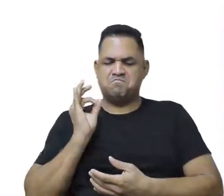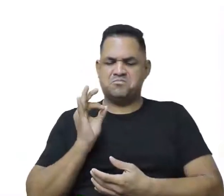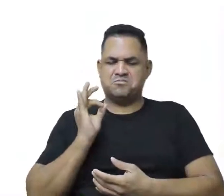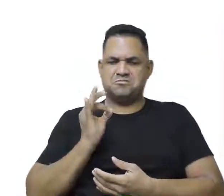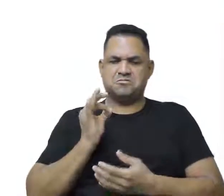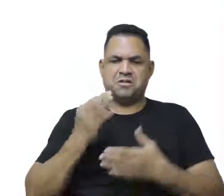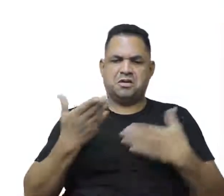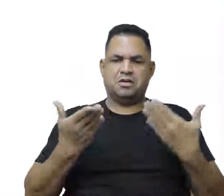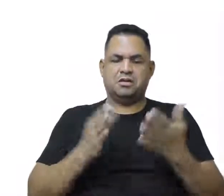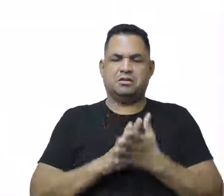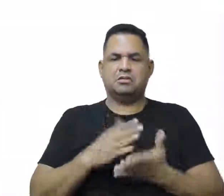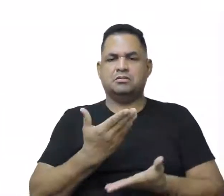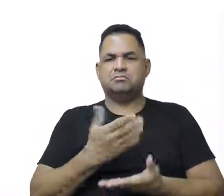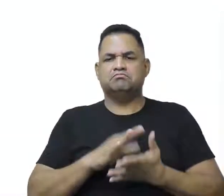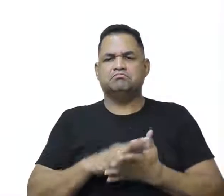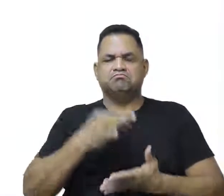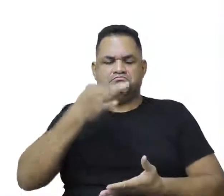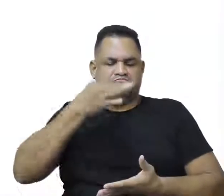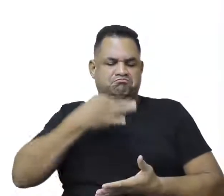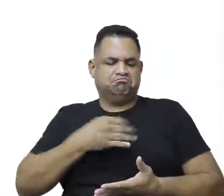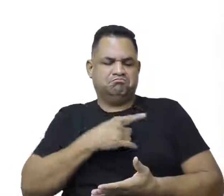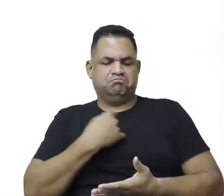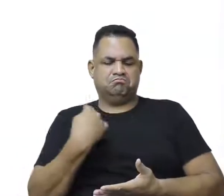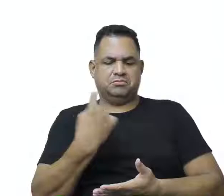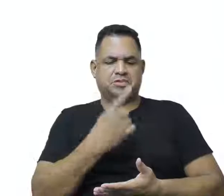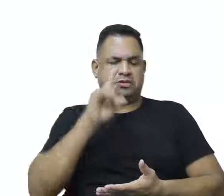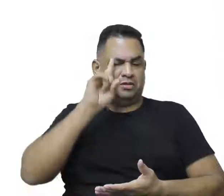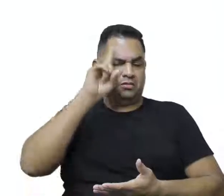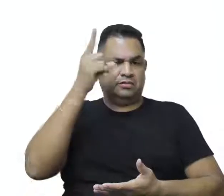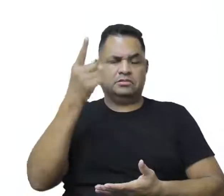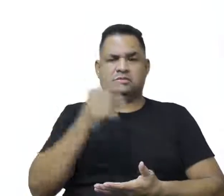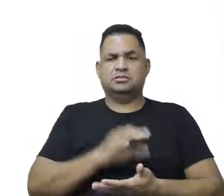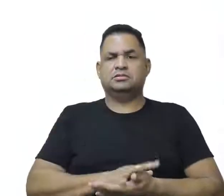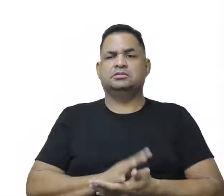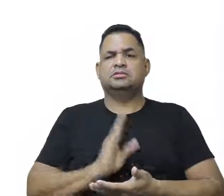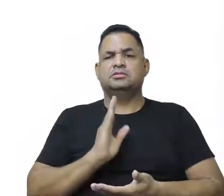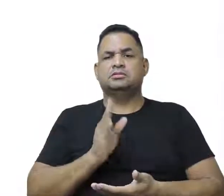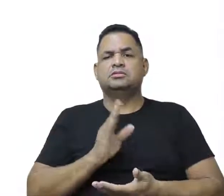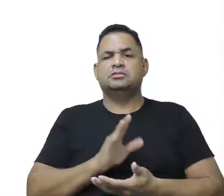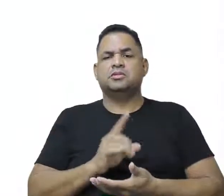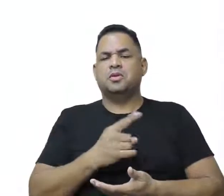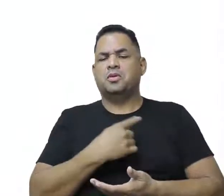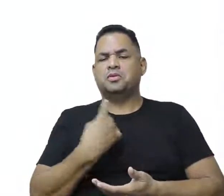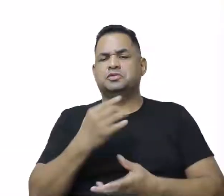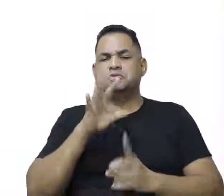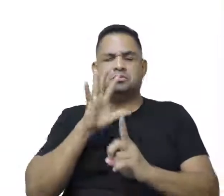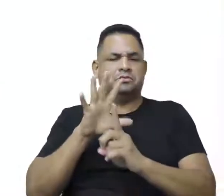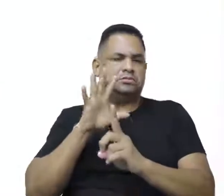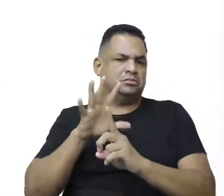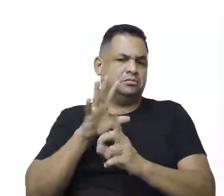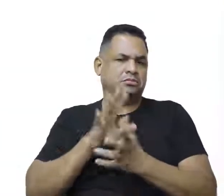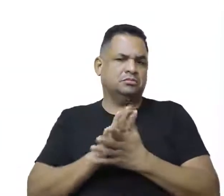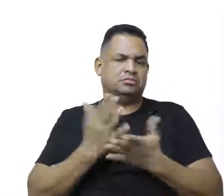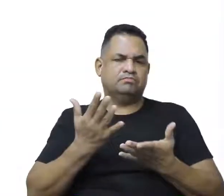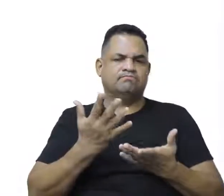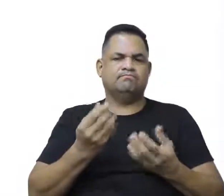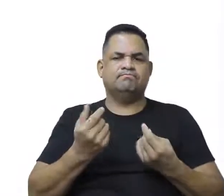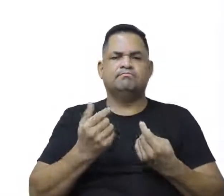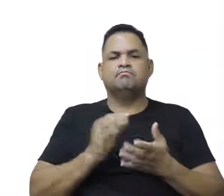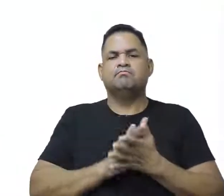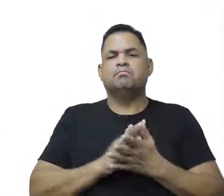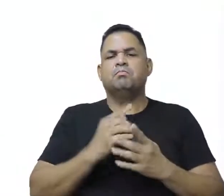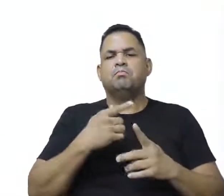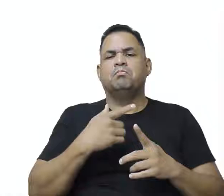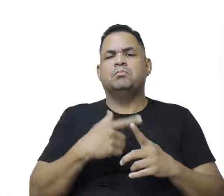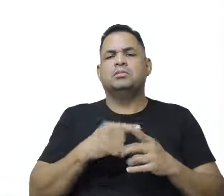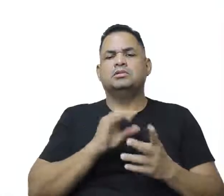sincerão, que a gente inventa tudo da nossa cabeça, não é não, gente? A gente é super influenciado, tá? E a gente é influenciado por tanta coisa